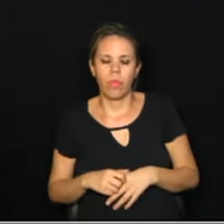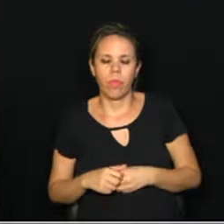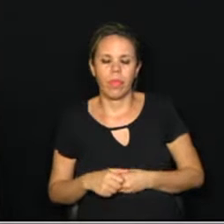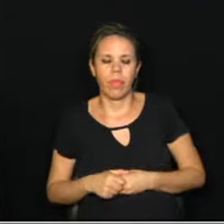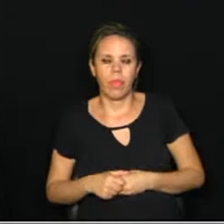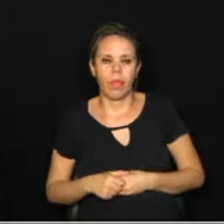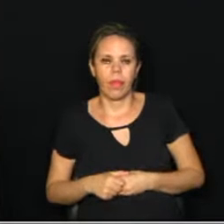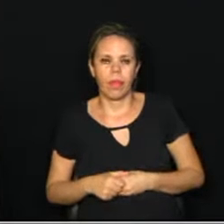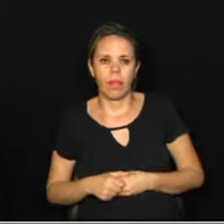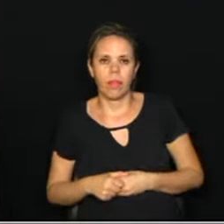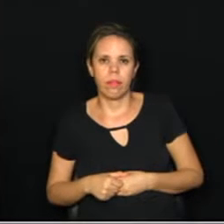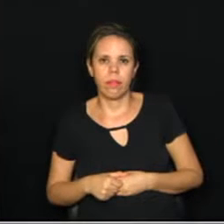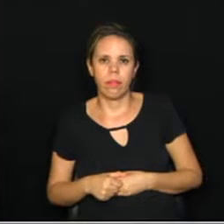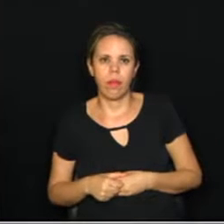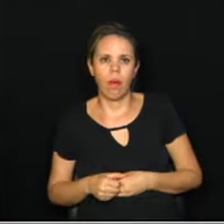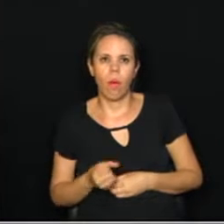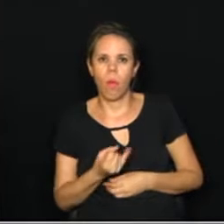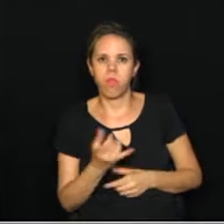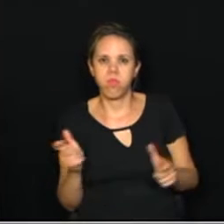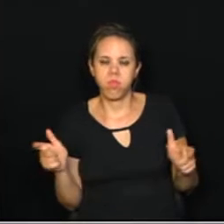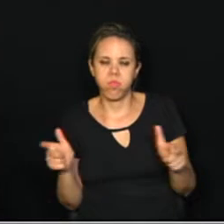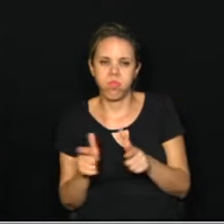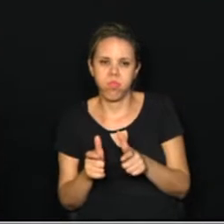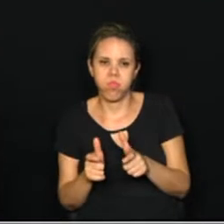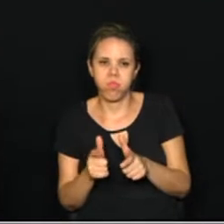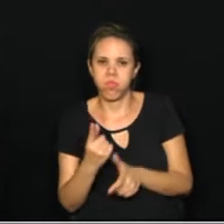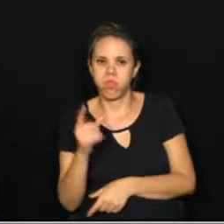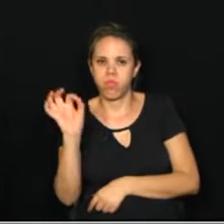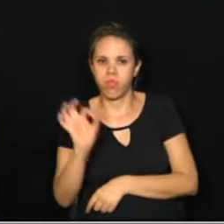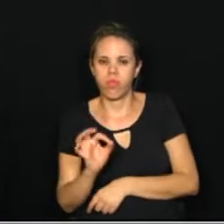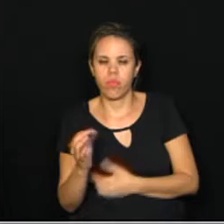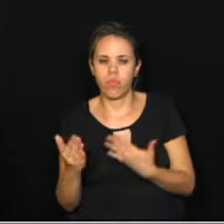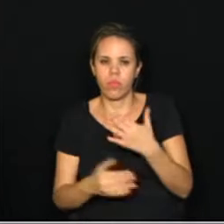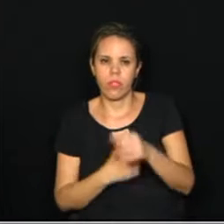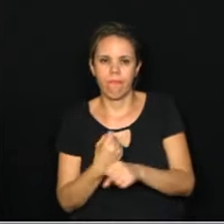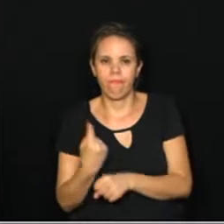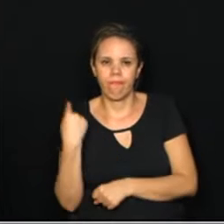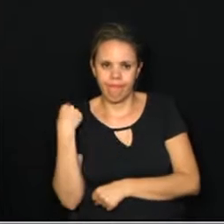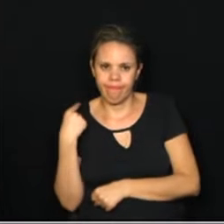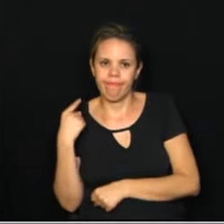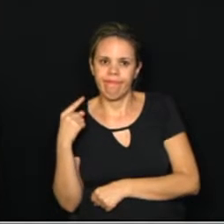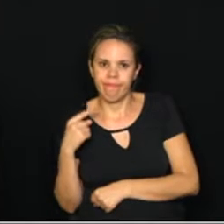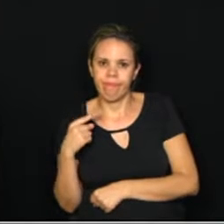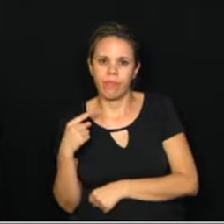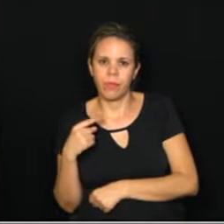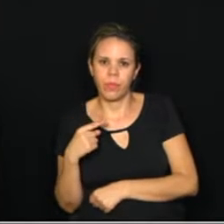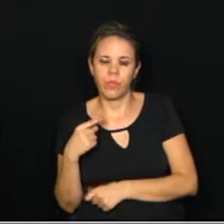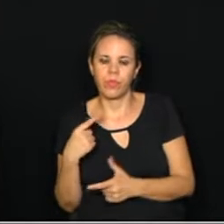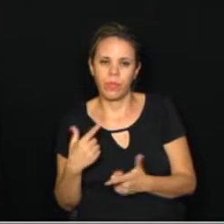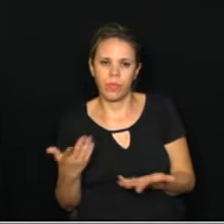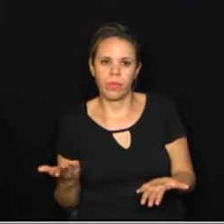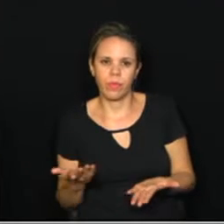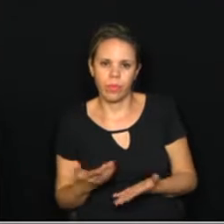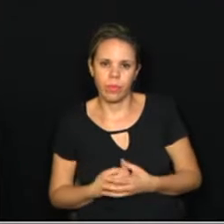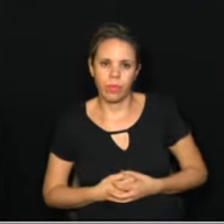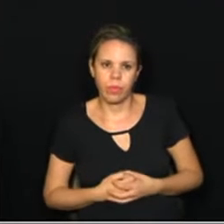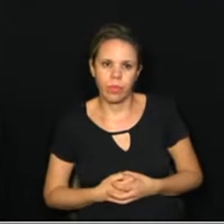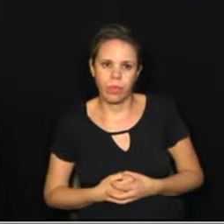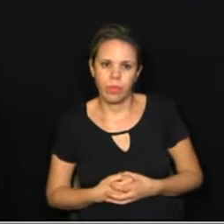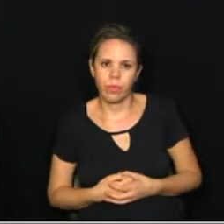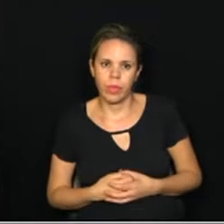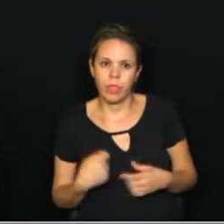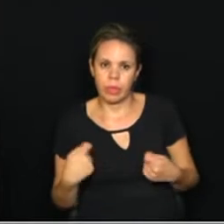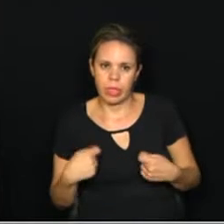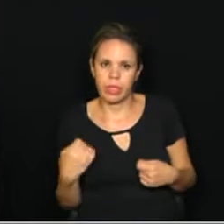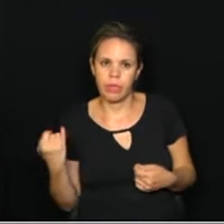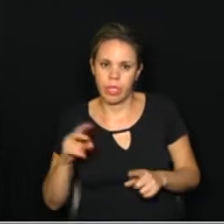um volume 10% abaixo do que o ano passado e bem aquém do que é o recomendado. Isso também